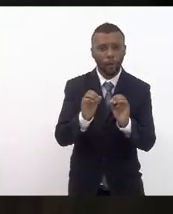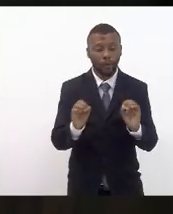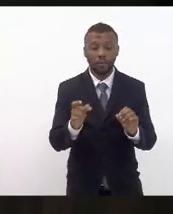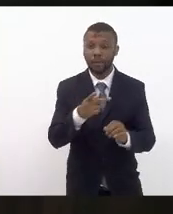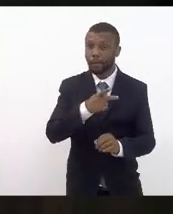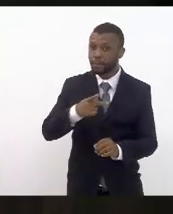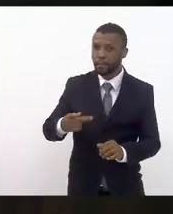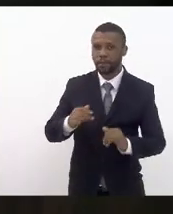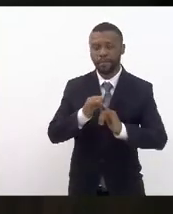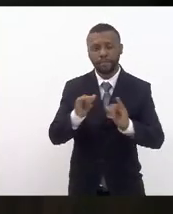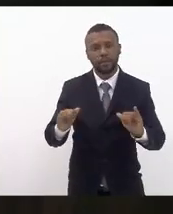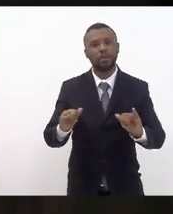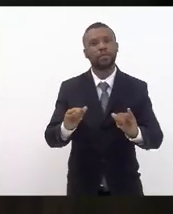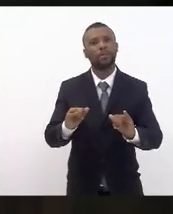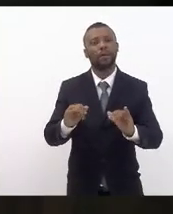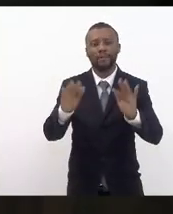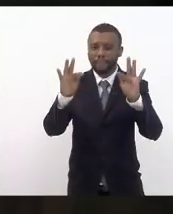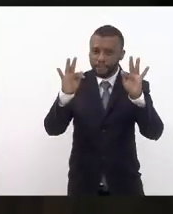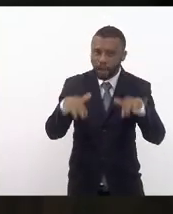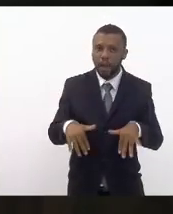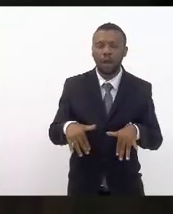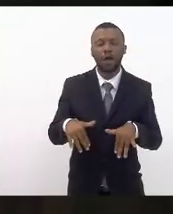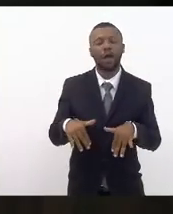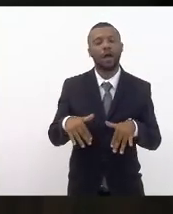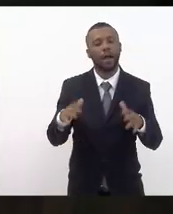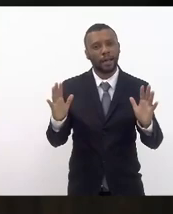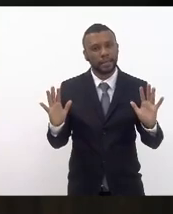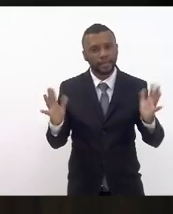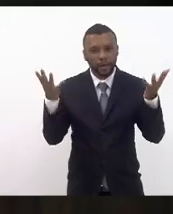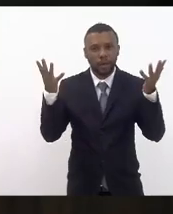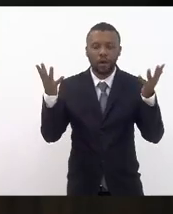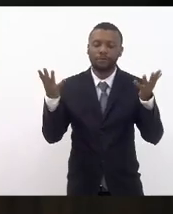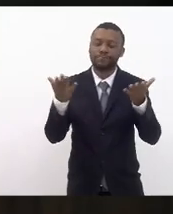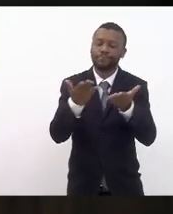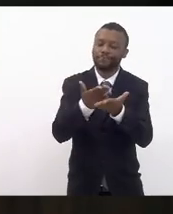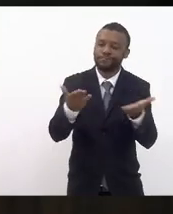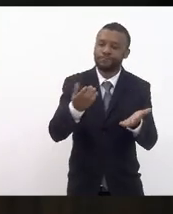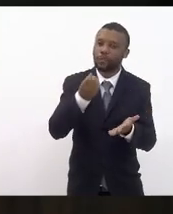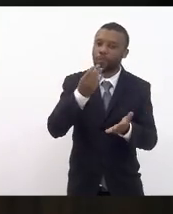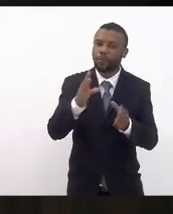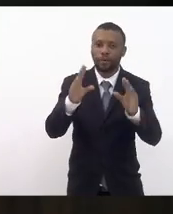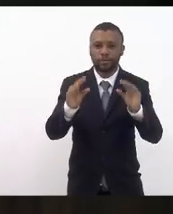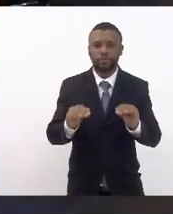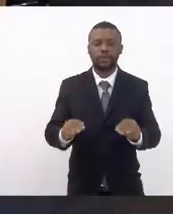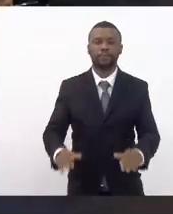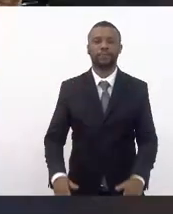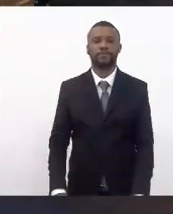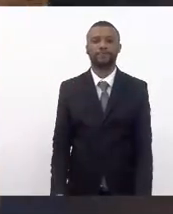presidência declara encerrada a presente sessão. Tenham todos uma boa noite.